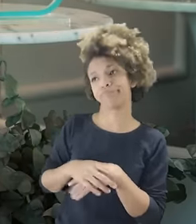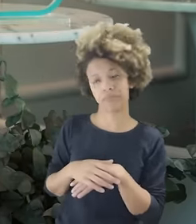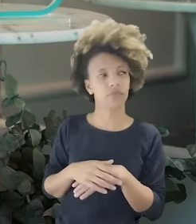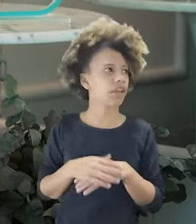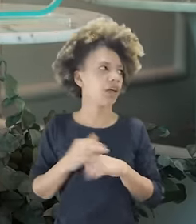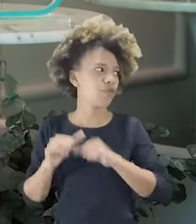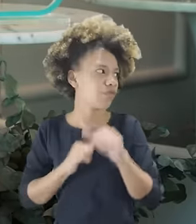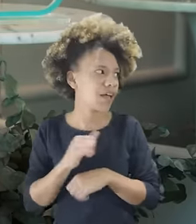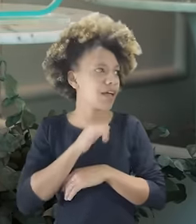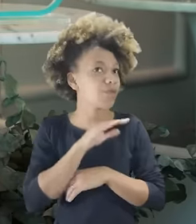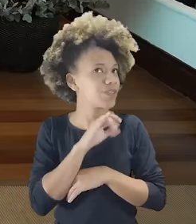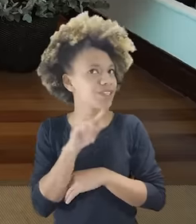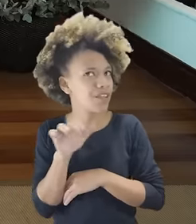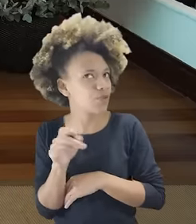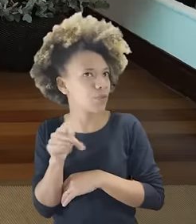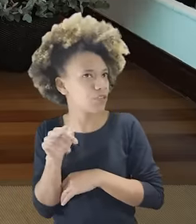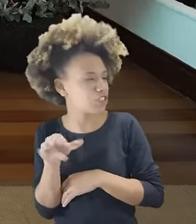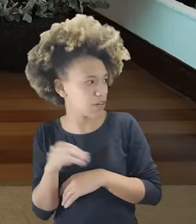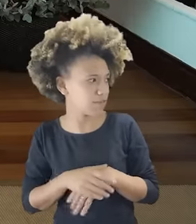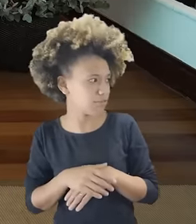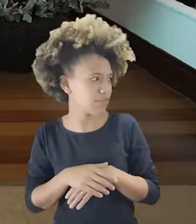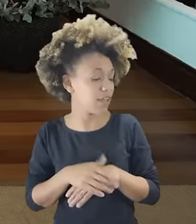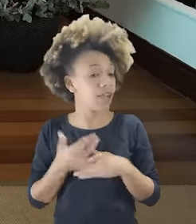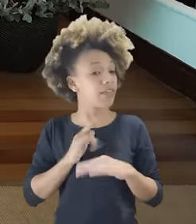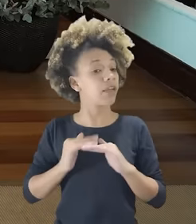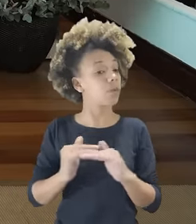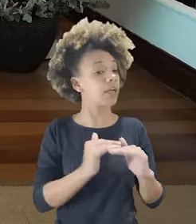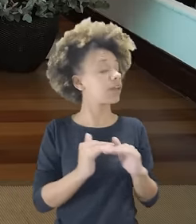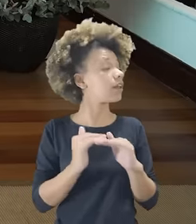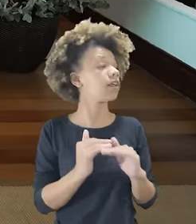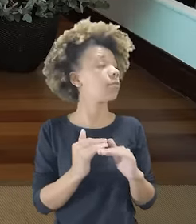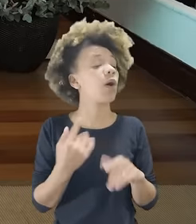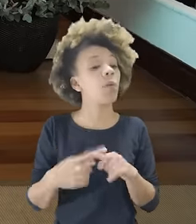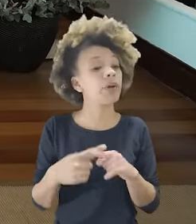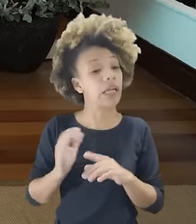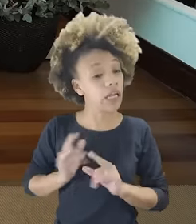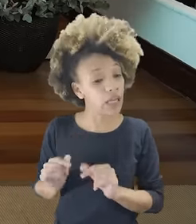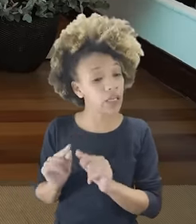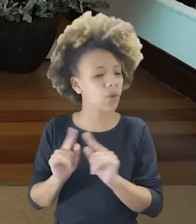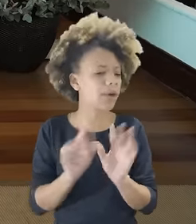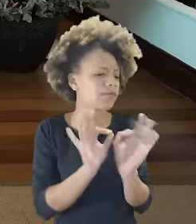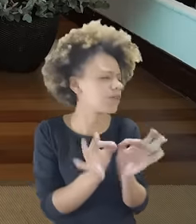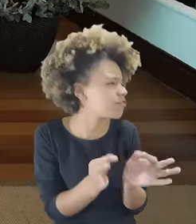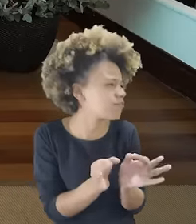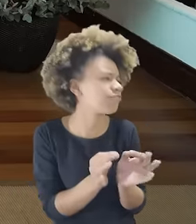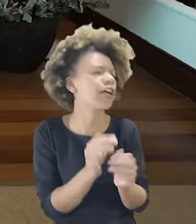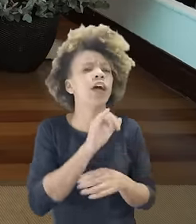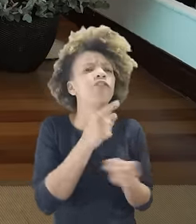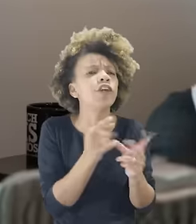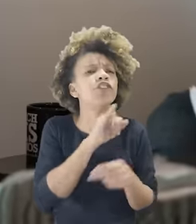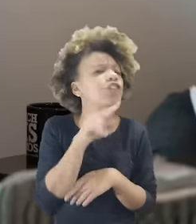que a gente não vira o Celso Portiolli o Celso Portiolli ele é um equilíbrio né porque ele é rico como as pessoas da Jequiti ele tem uma coisa